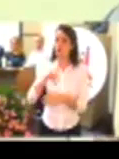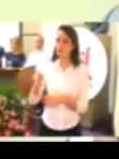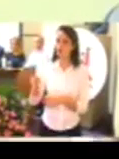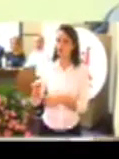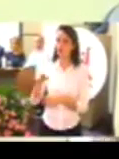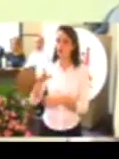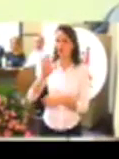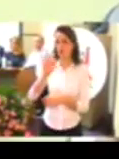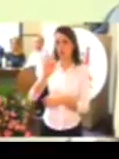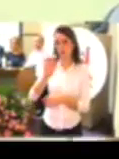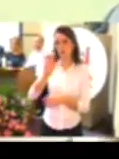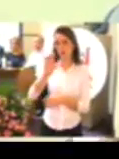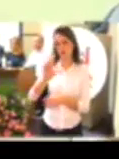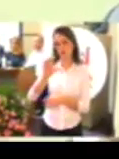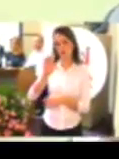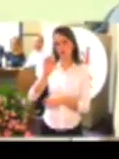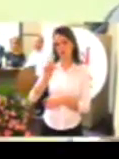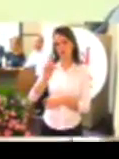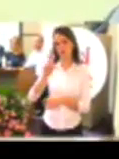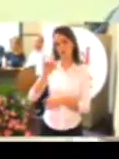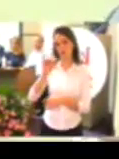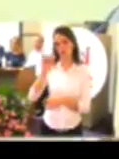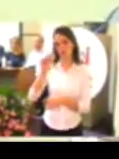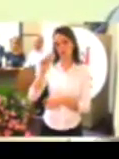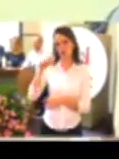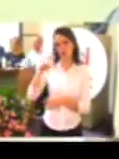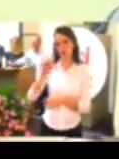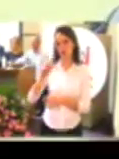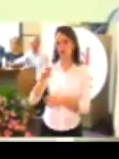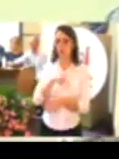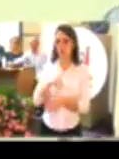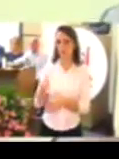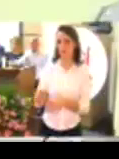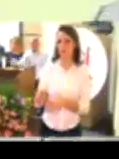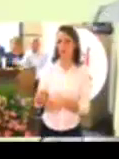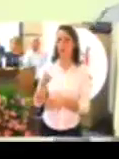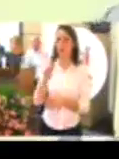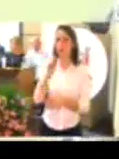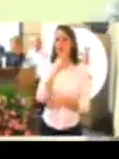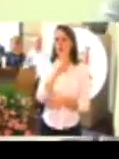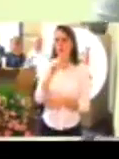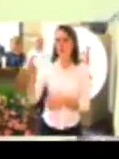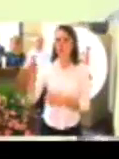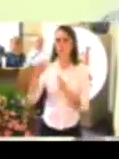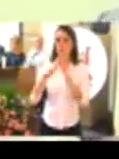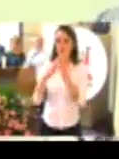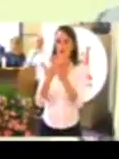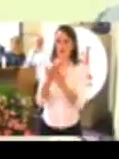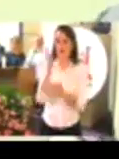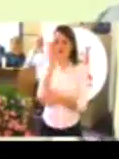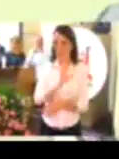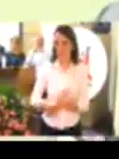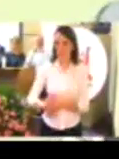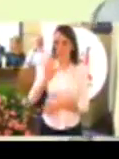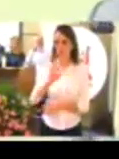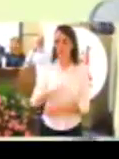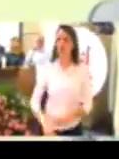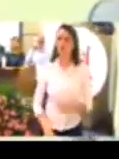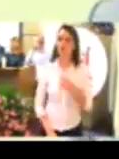professor Florian Augusto Coutinho Madruga, que é presidente da Associação Brasileira das Escolas do